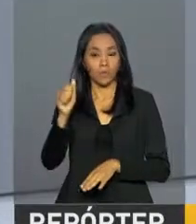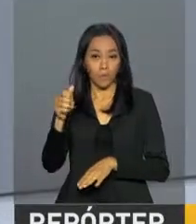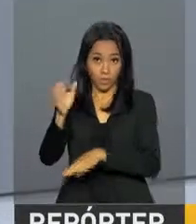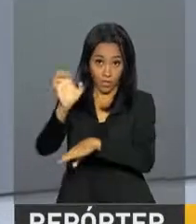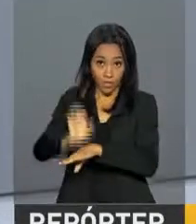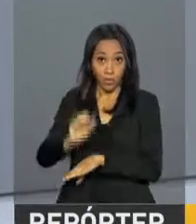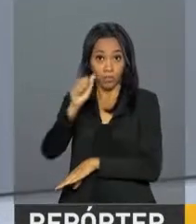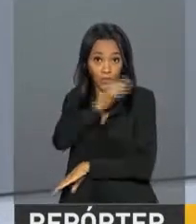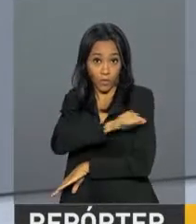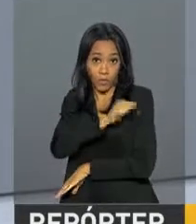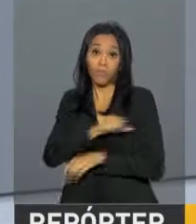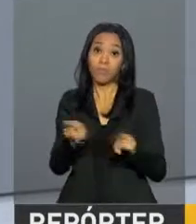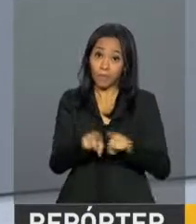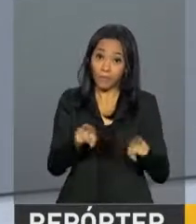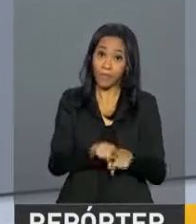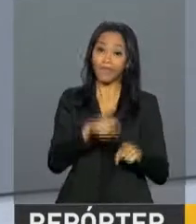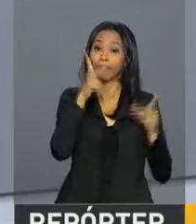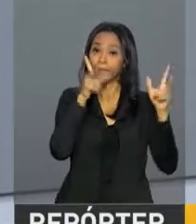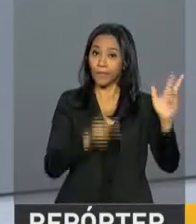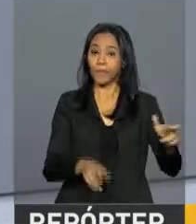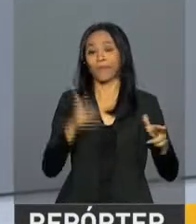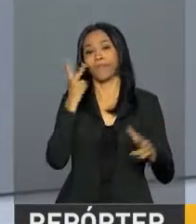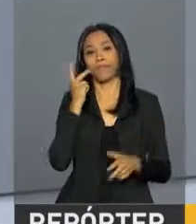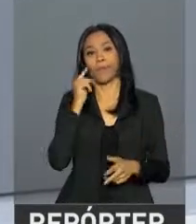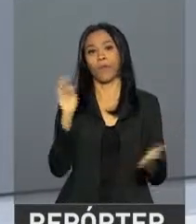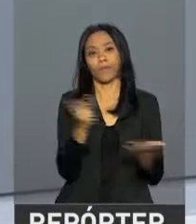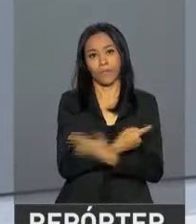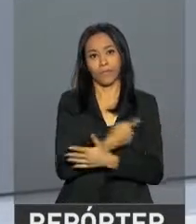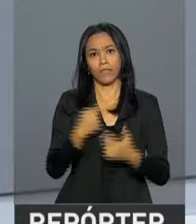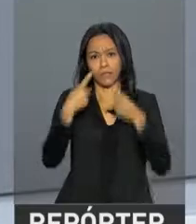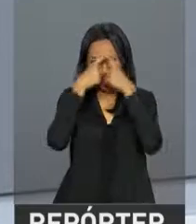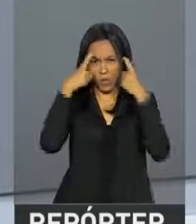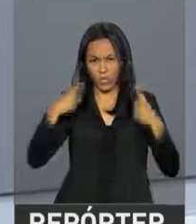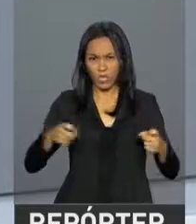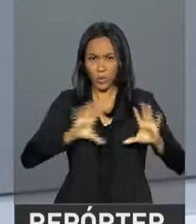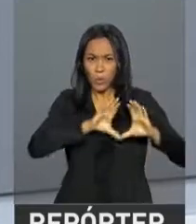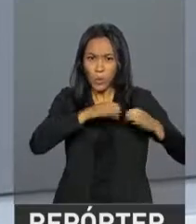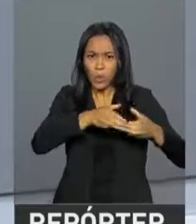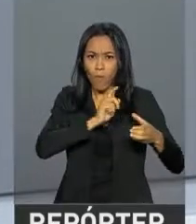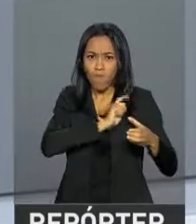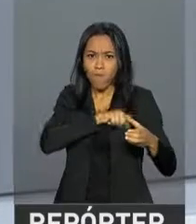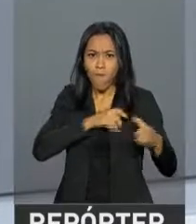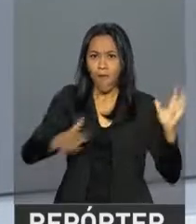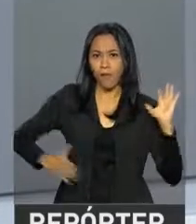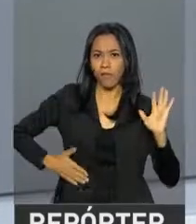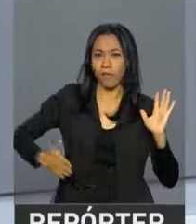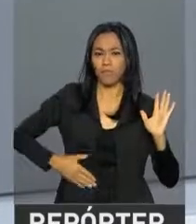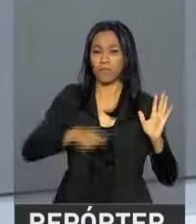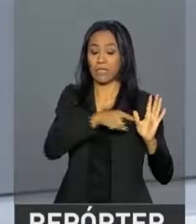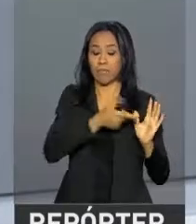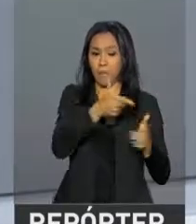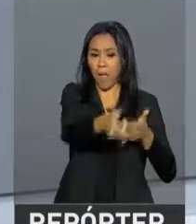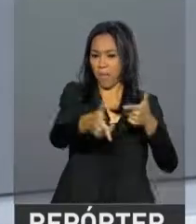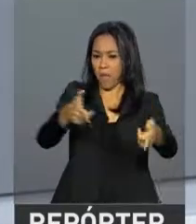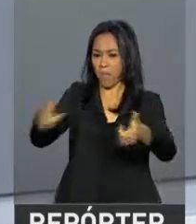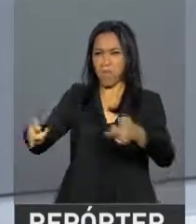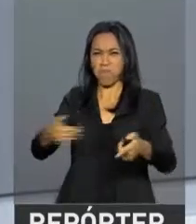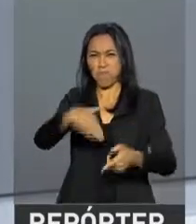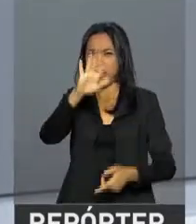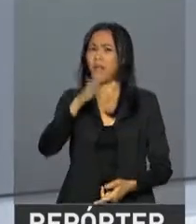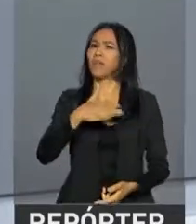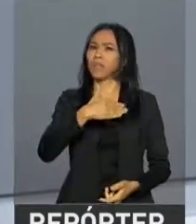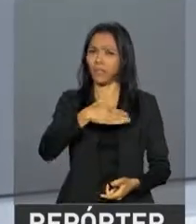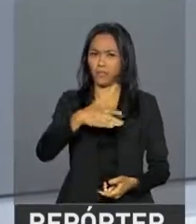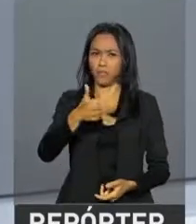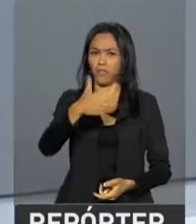violência. Uma guerra entre facções criminosas causou em janeiro uma chacina que deixou mais de 10 de mortos. E após